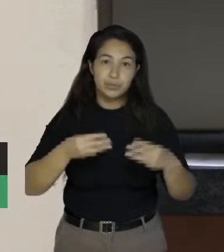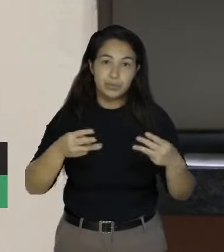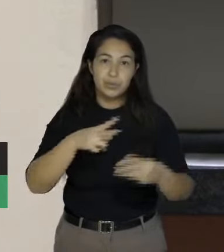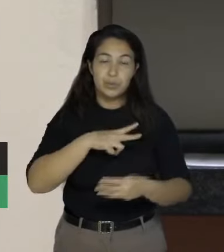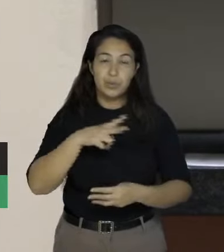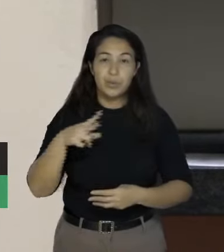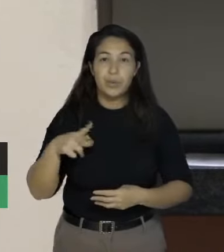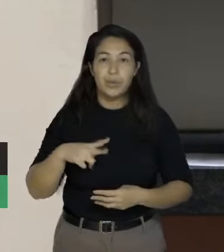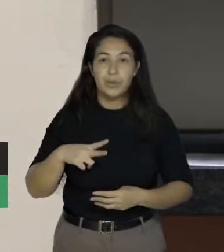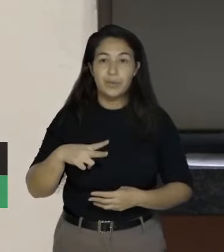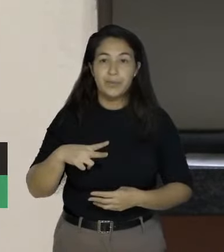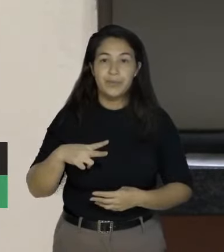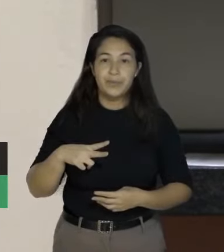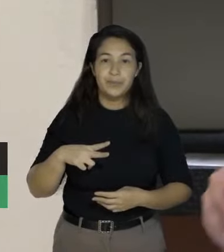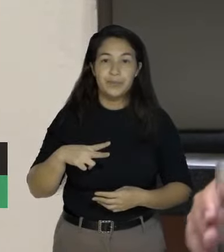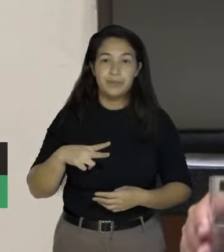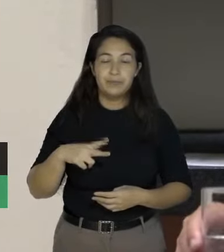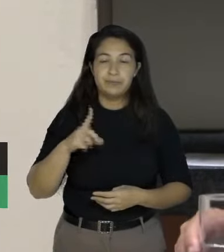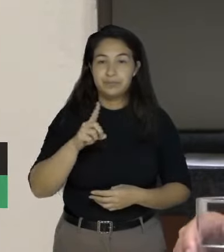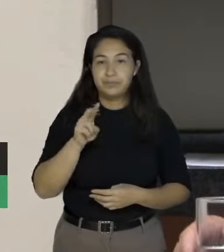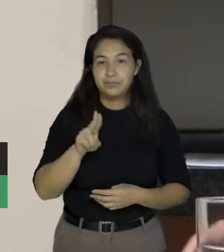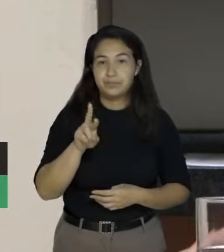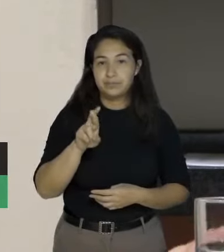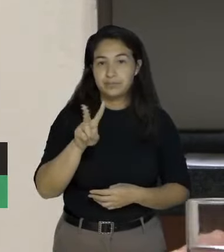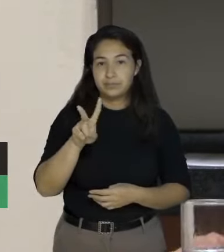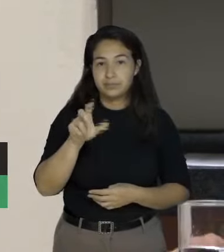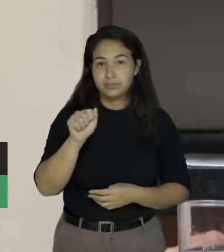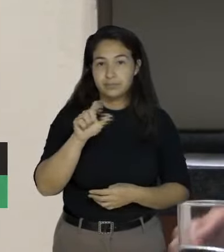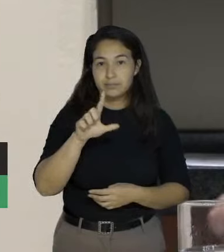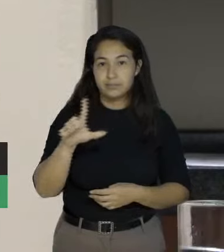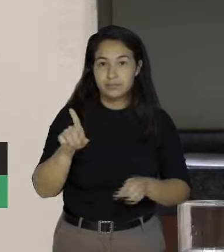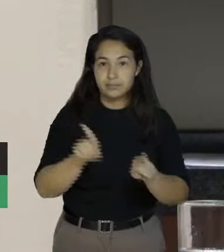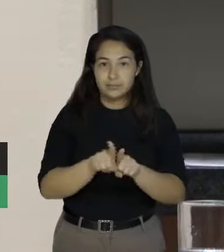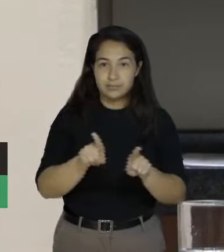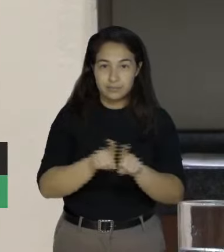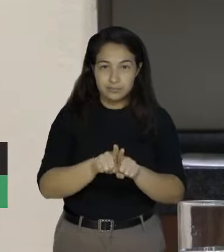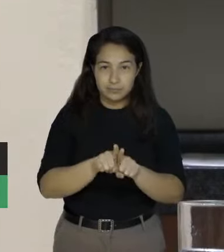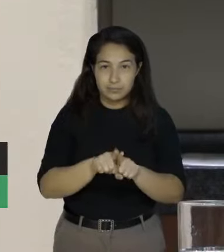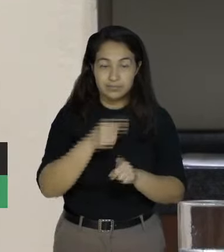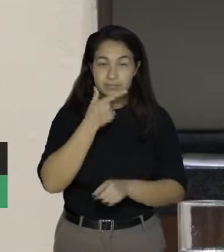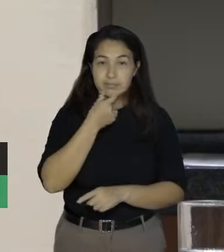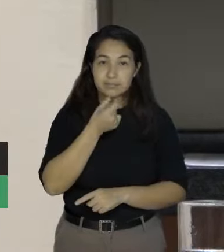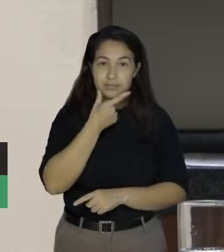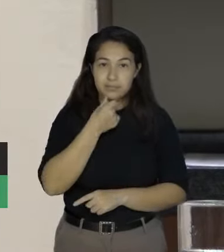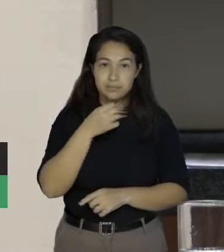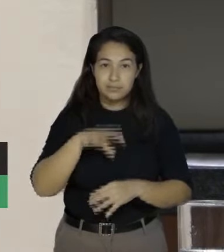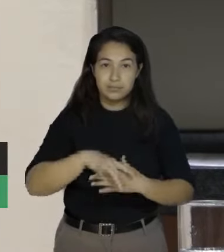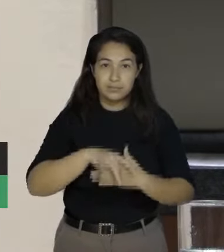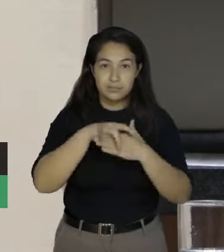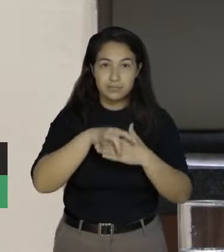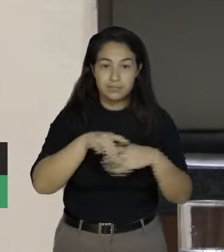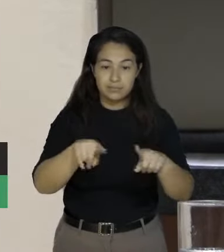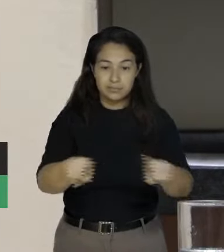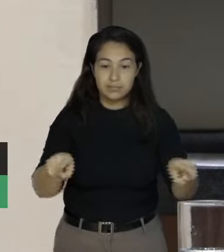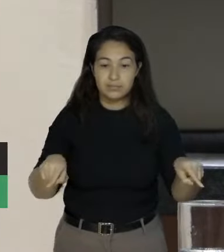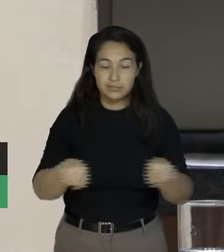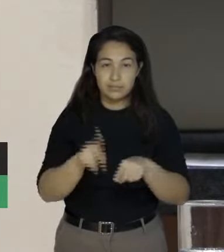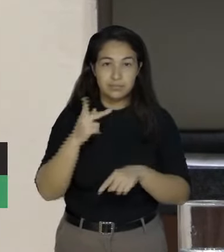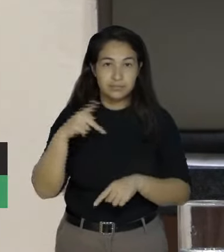Catarina Dr Durval da Silva Amorim Excelentíssimo Senhor chefe de gabinete da do